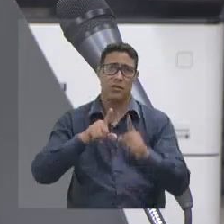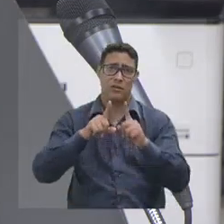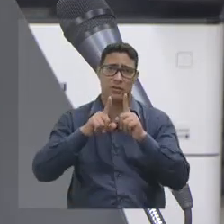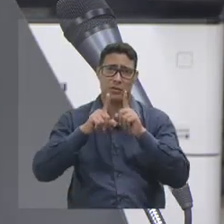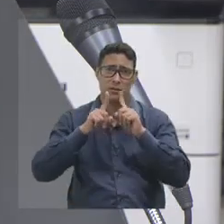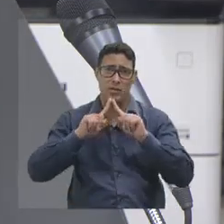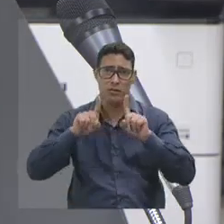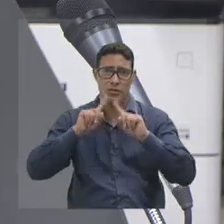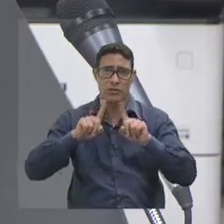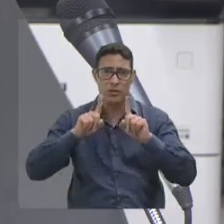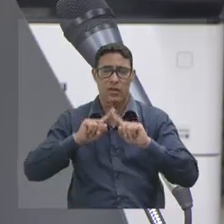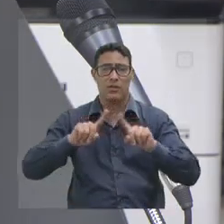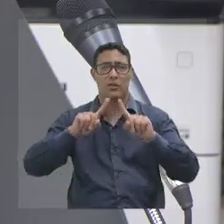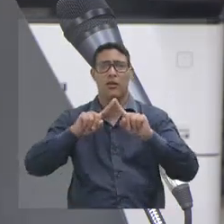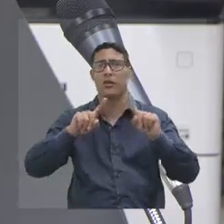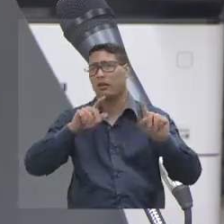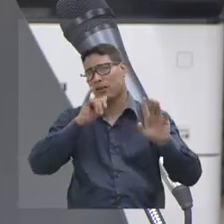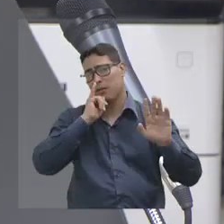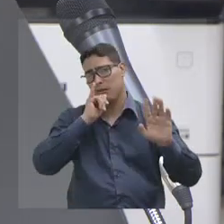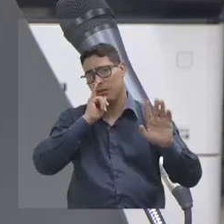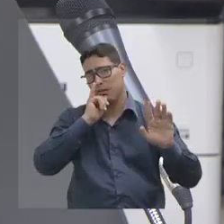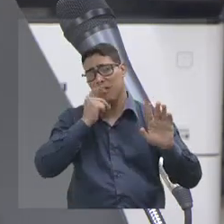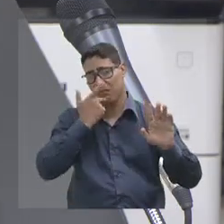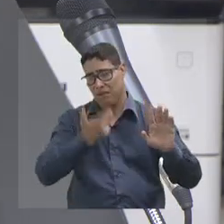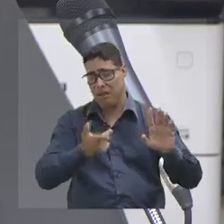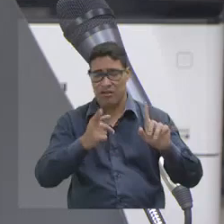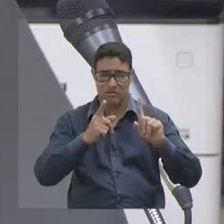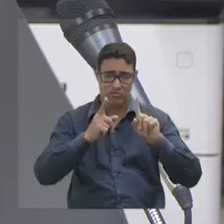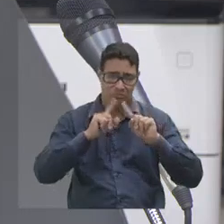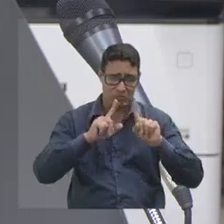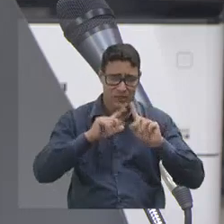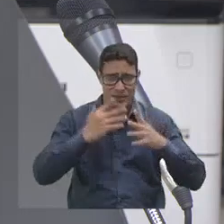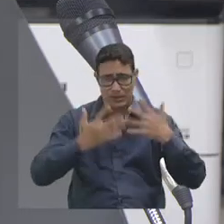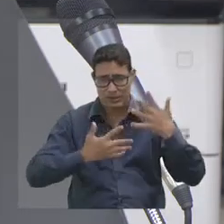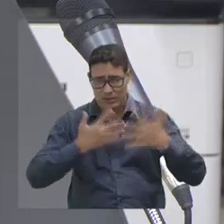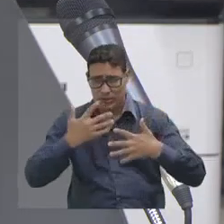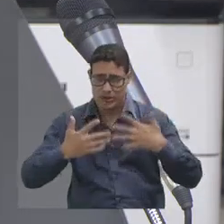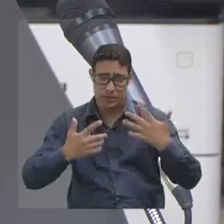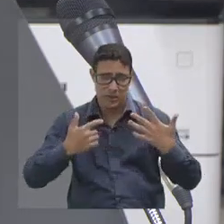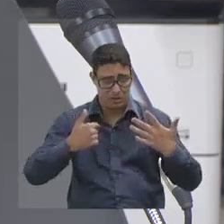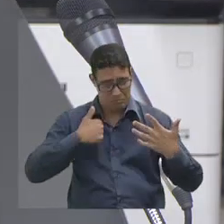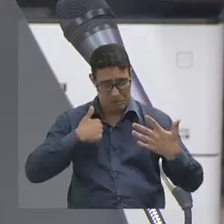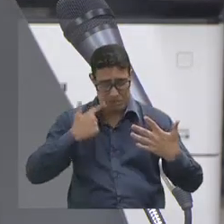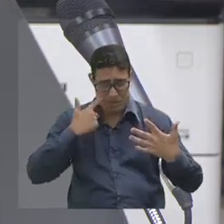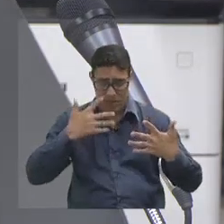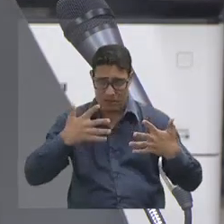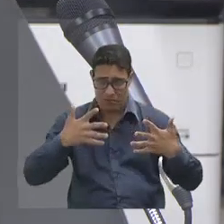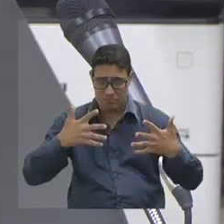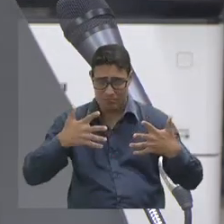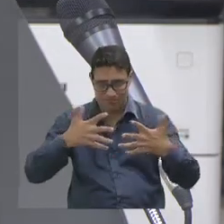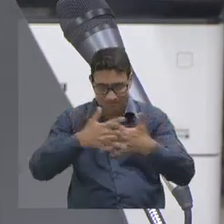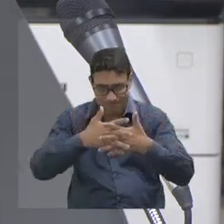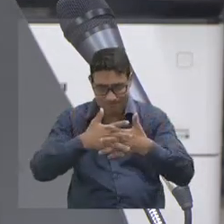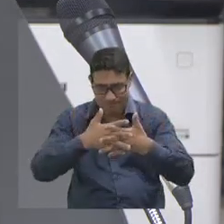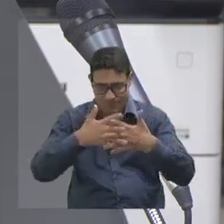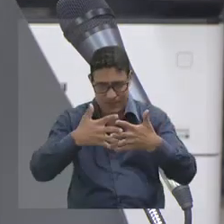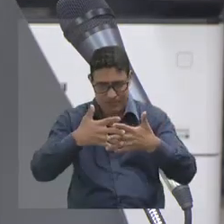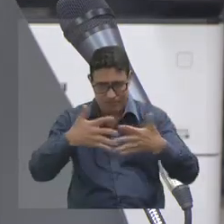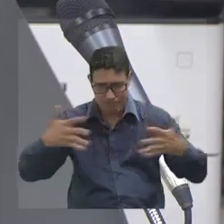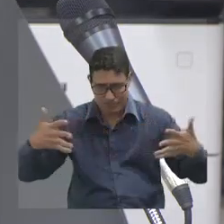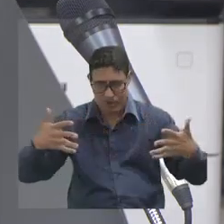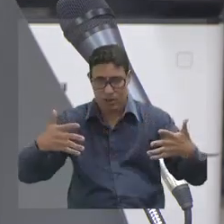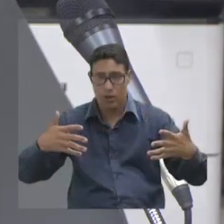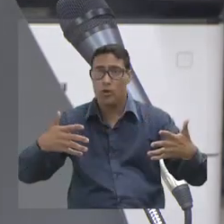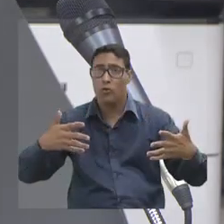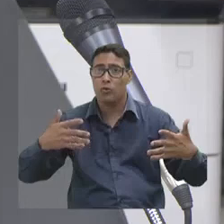para mim o maior a maior divisor de água é os dois Os Dois crimes ambientais